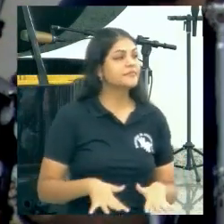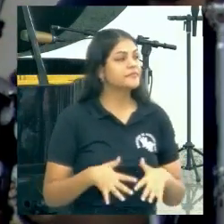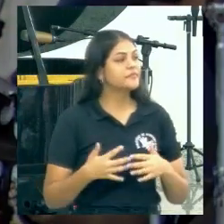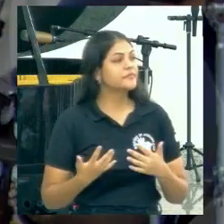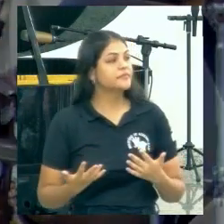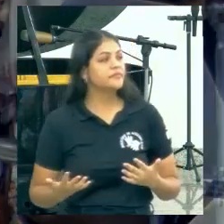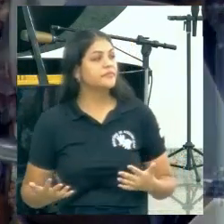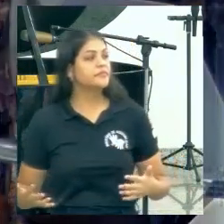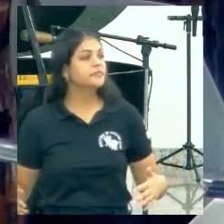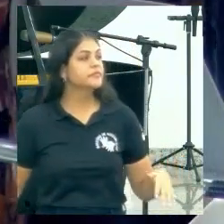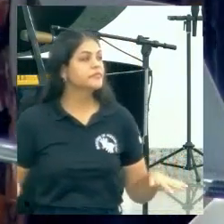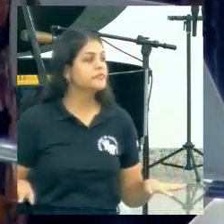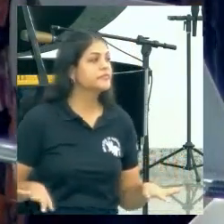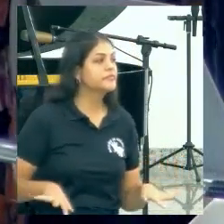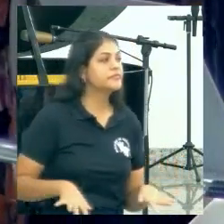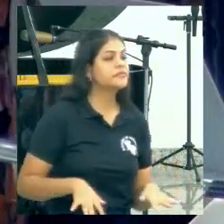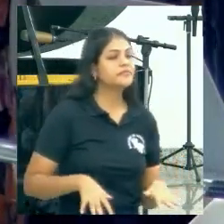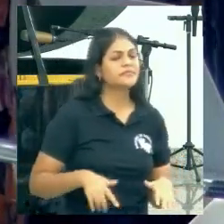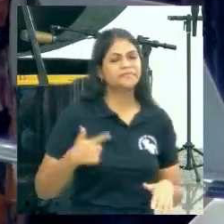Eu era a morte,